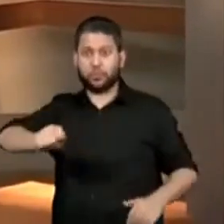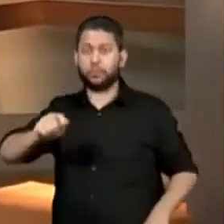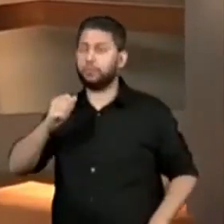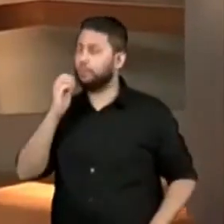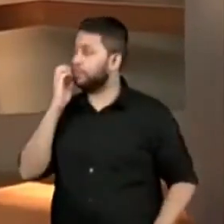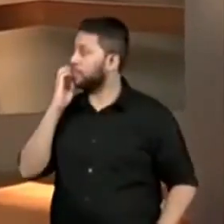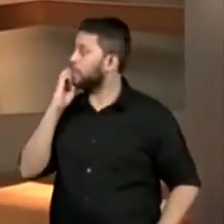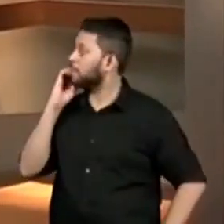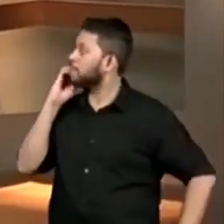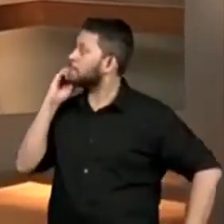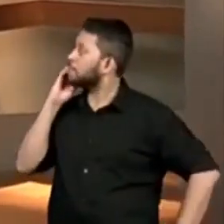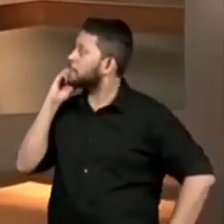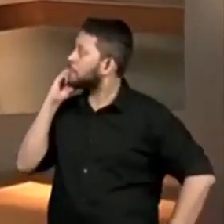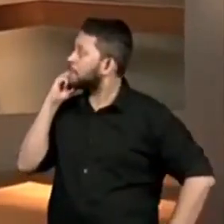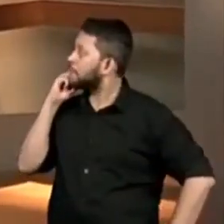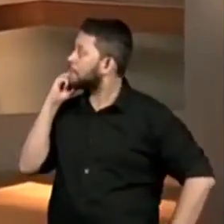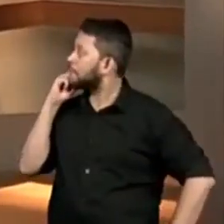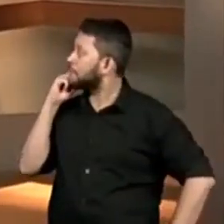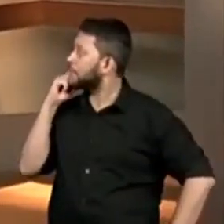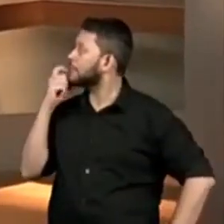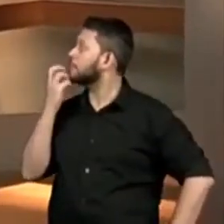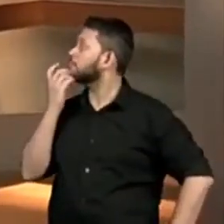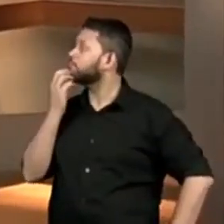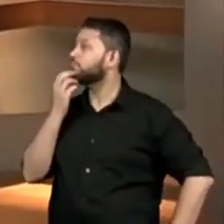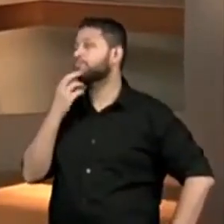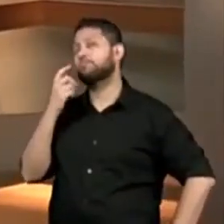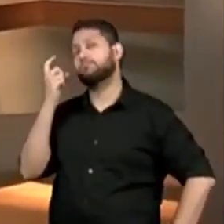e vamos pensar assim